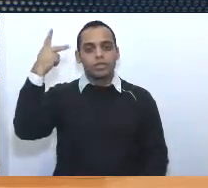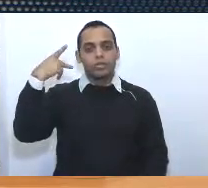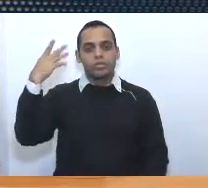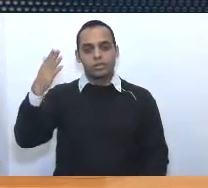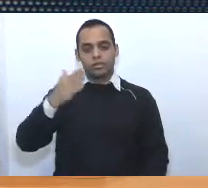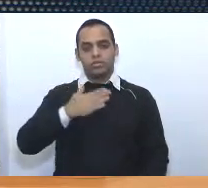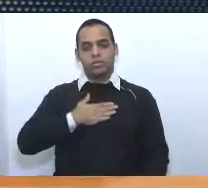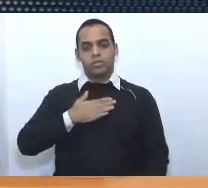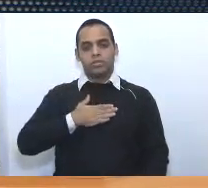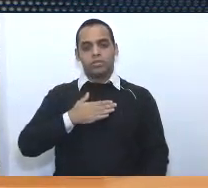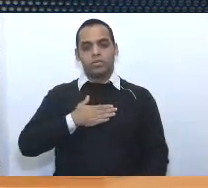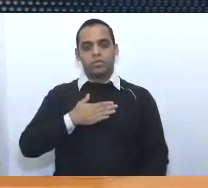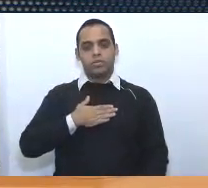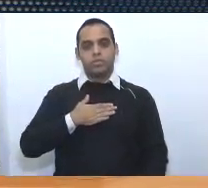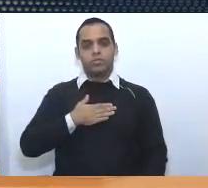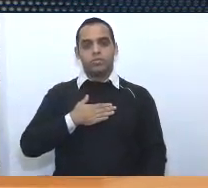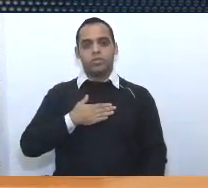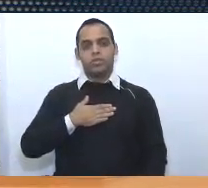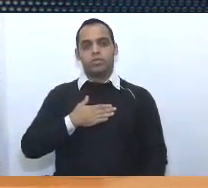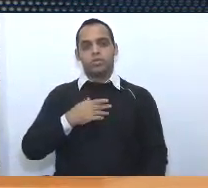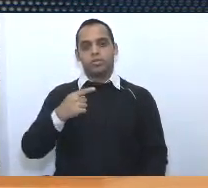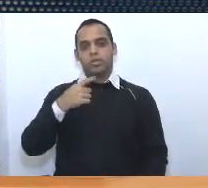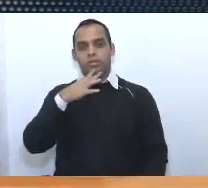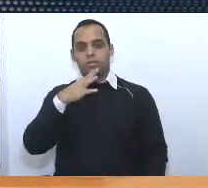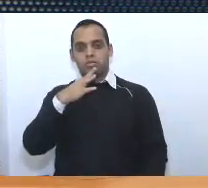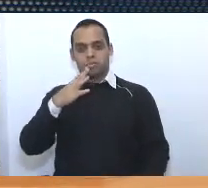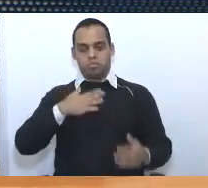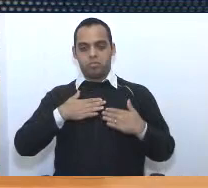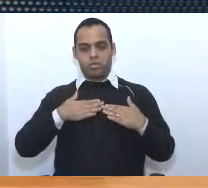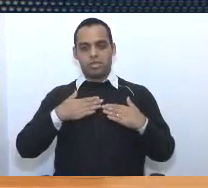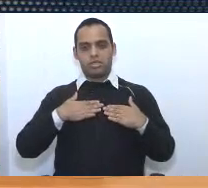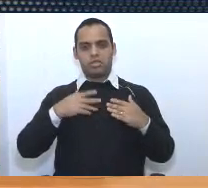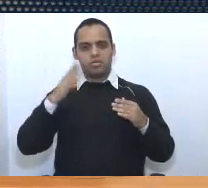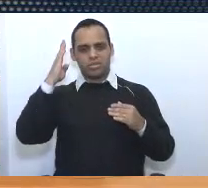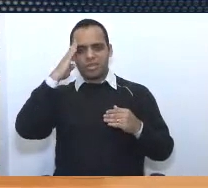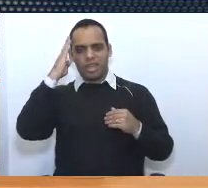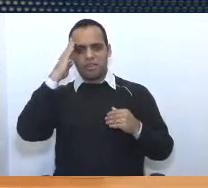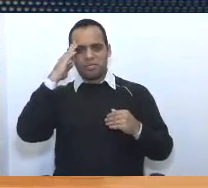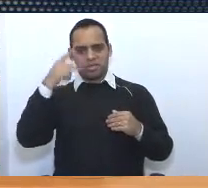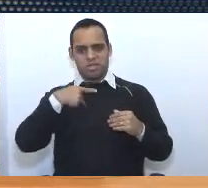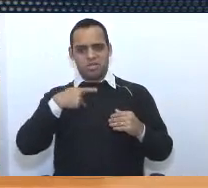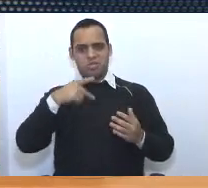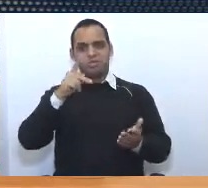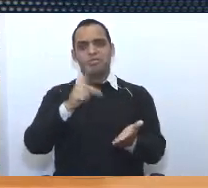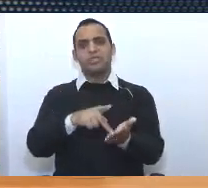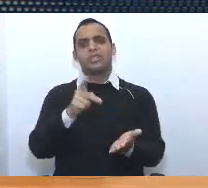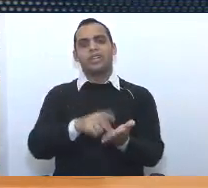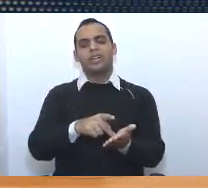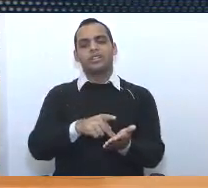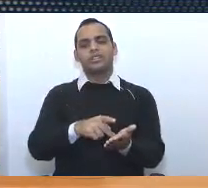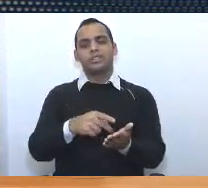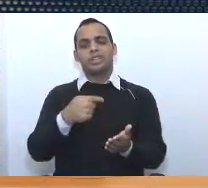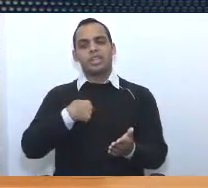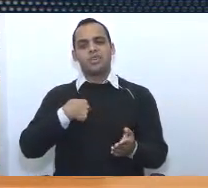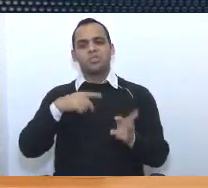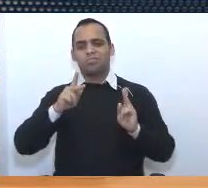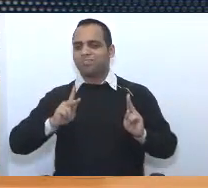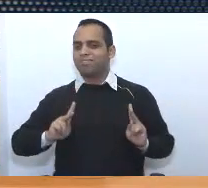comigo, quem me conhece sabe o que eu estou falando e é a pura verdade. Eu estou